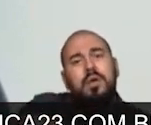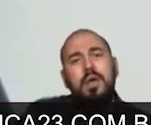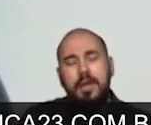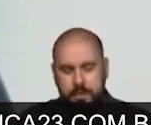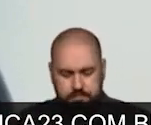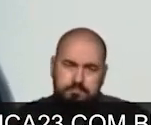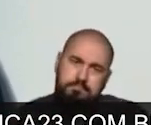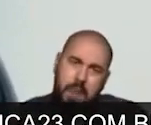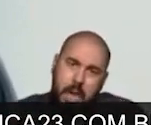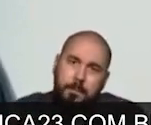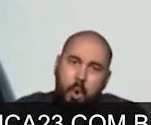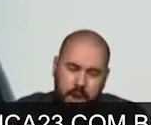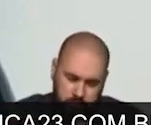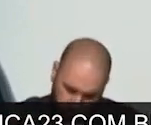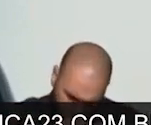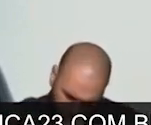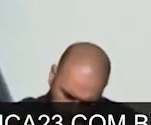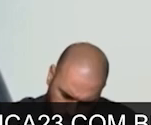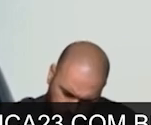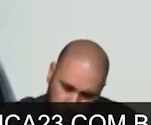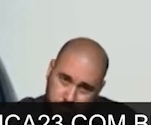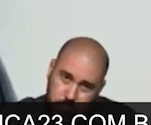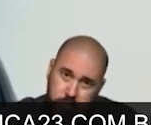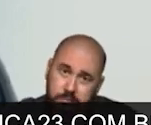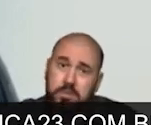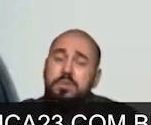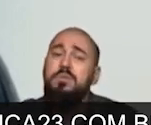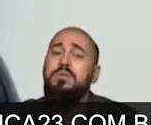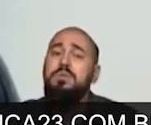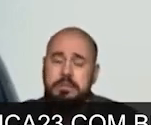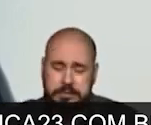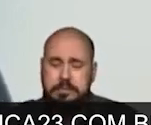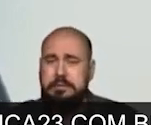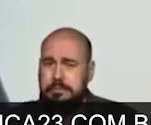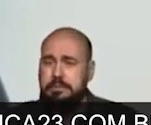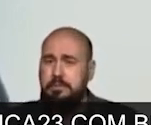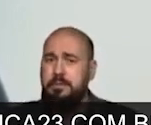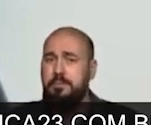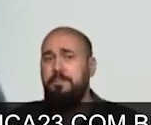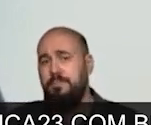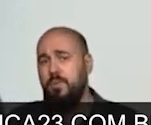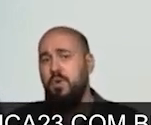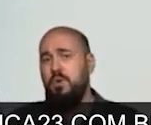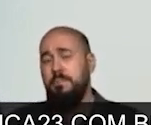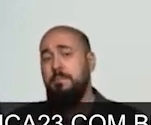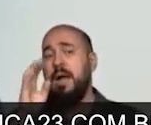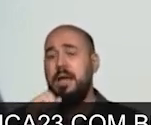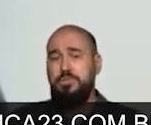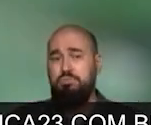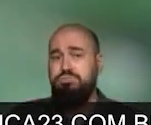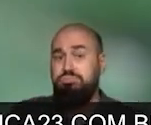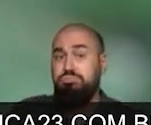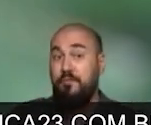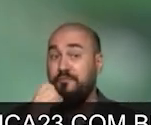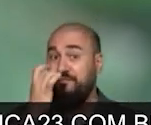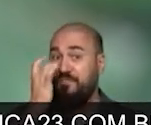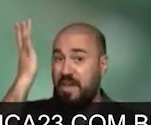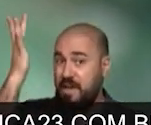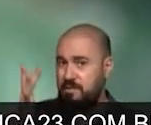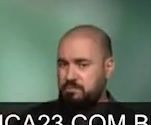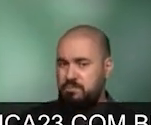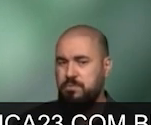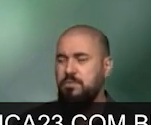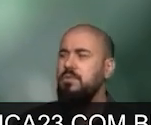laboratório, ela tem propriedades de maior infectividade. Não há